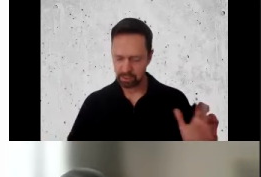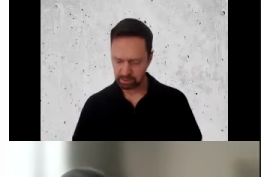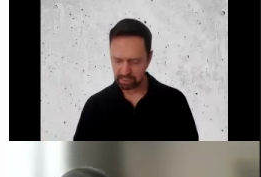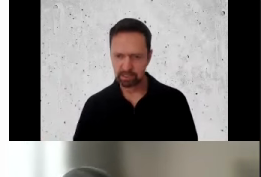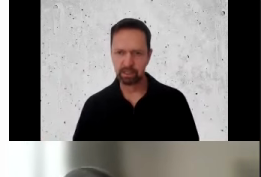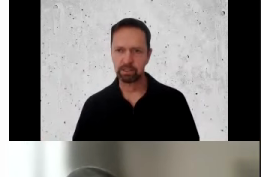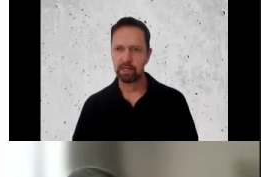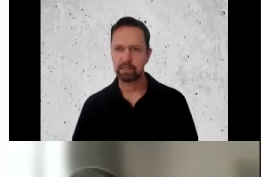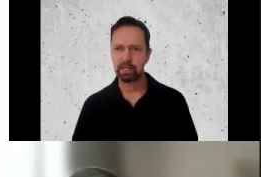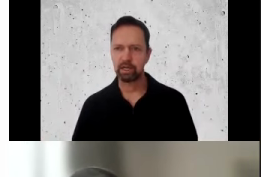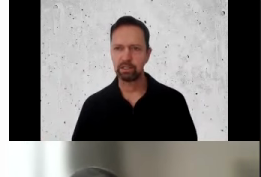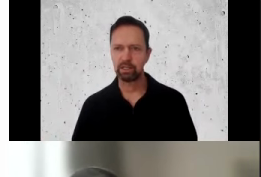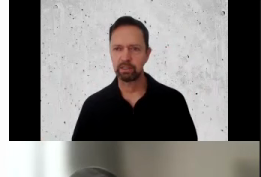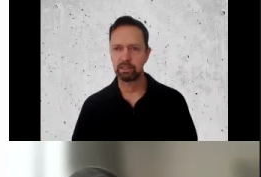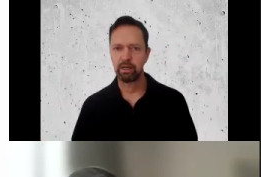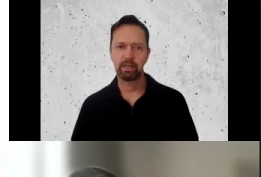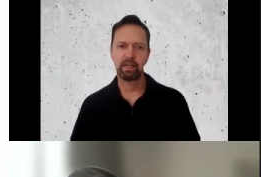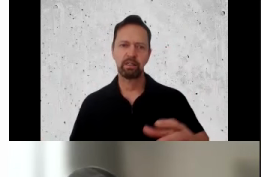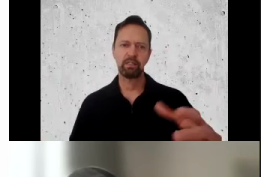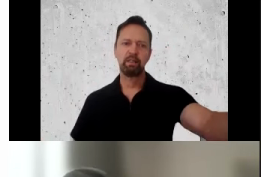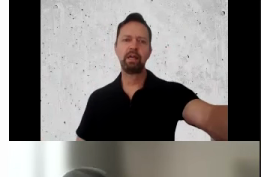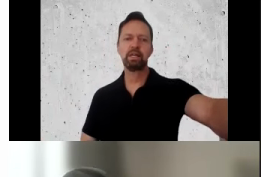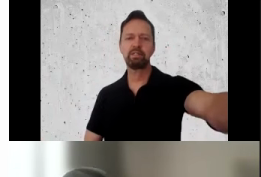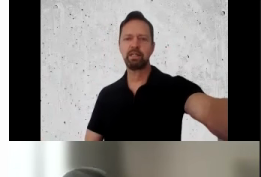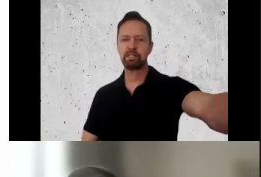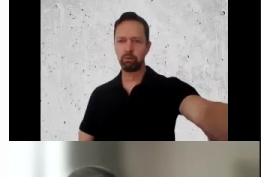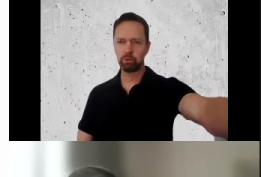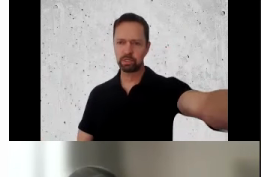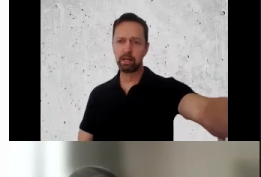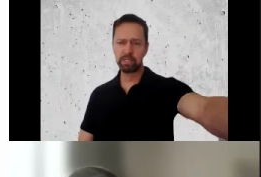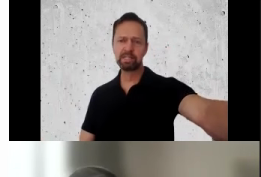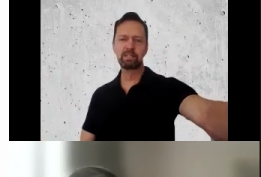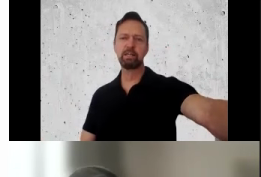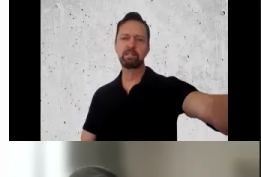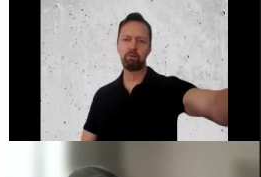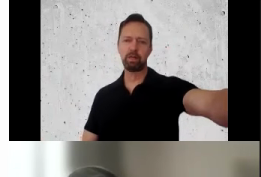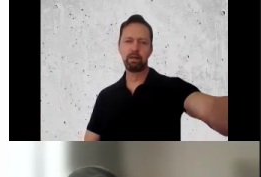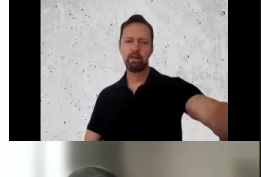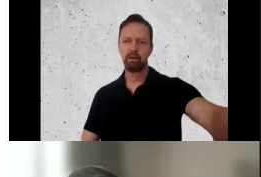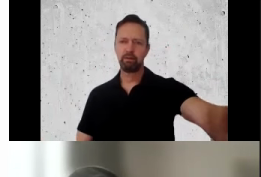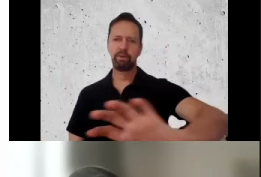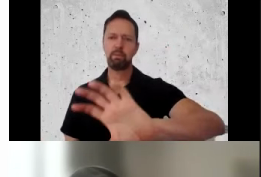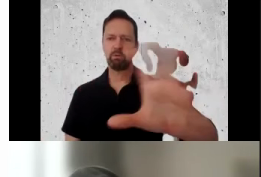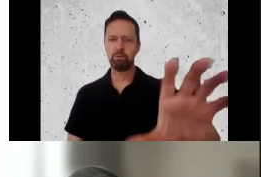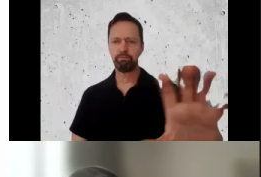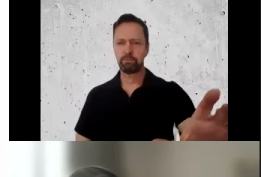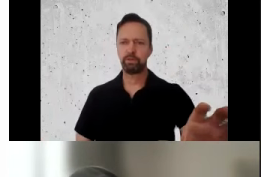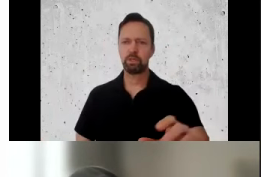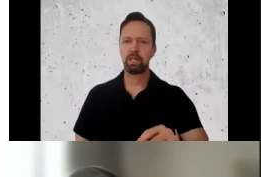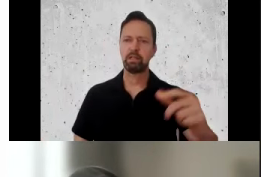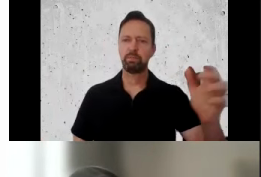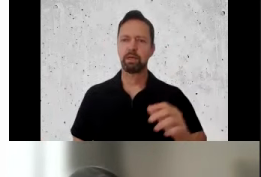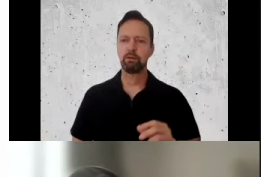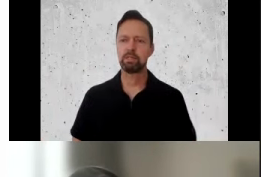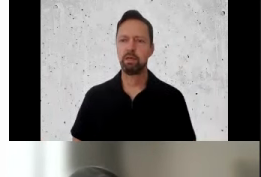Então, mais ou menos essas seriam assim, as regras. Tem a descrição no slide, esses slides estão lá. Fica meio